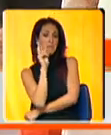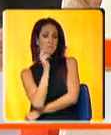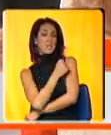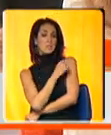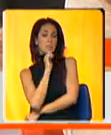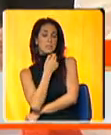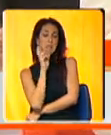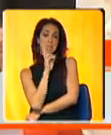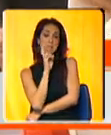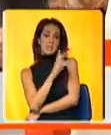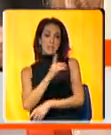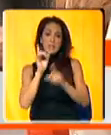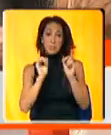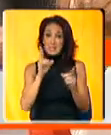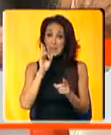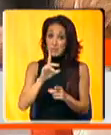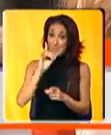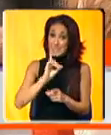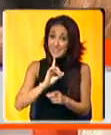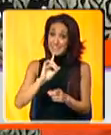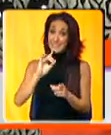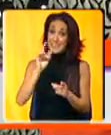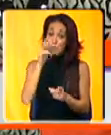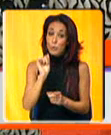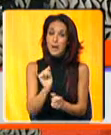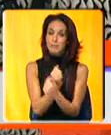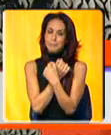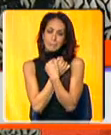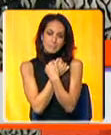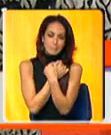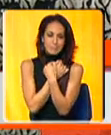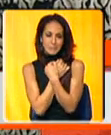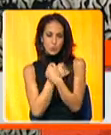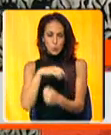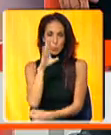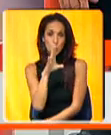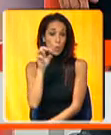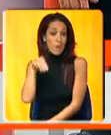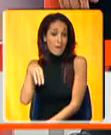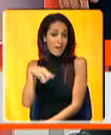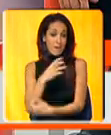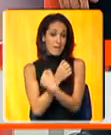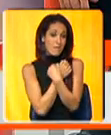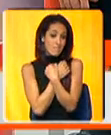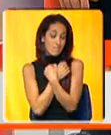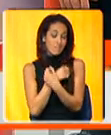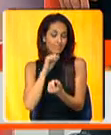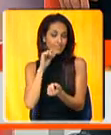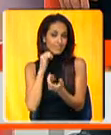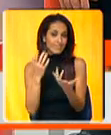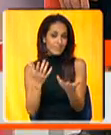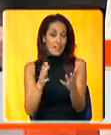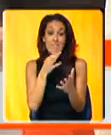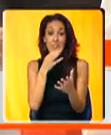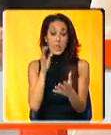dos Segredos. E começa a ver a sua Fanny, a andar agarradinho ao João. É porque o ainda pode ter a ver com isto. Pois. A